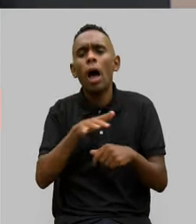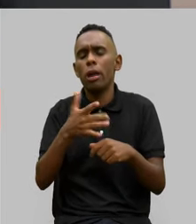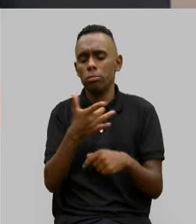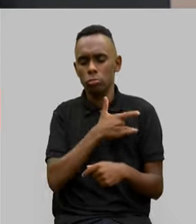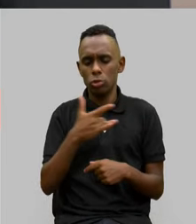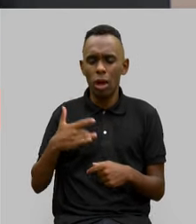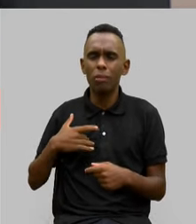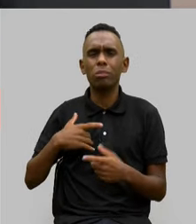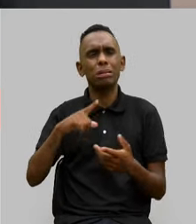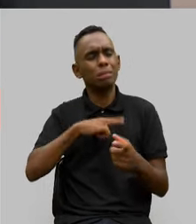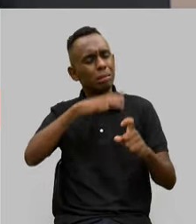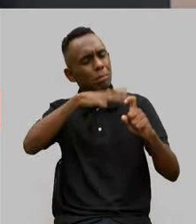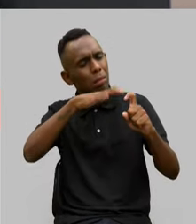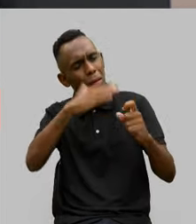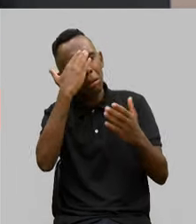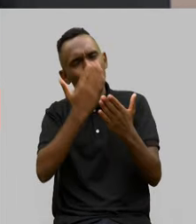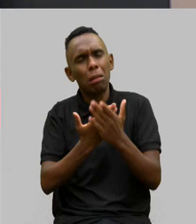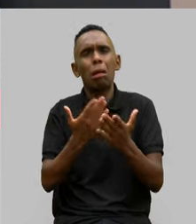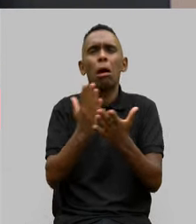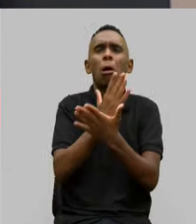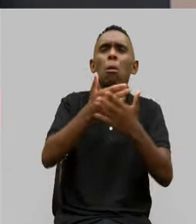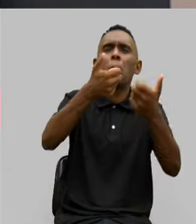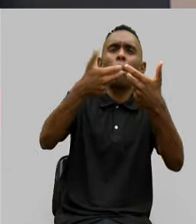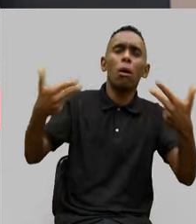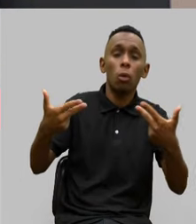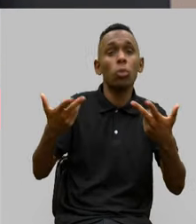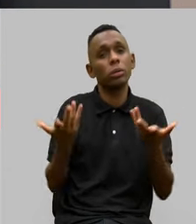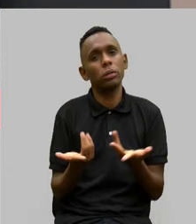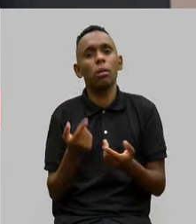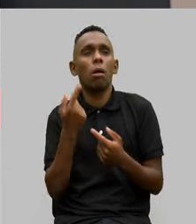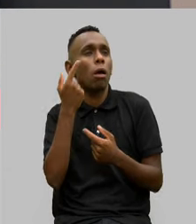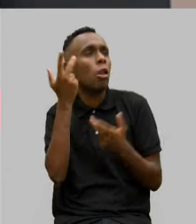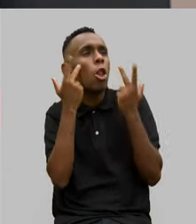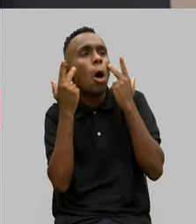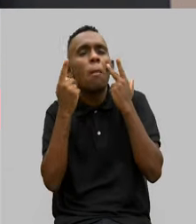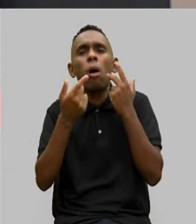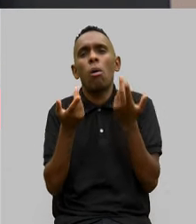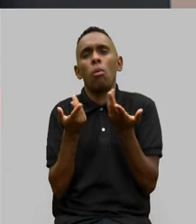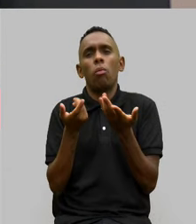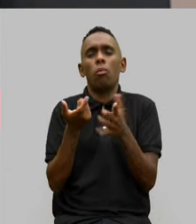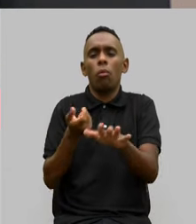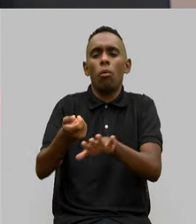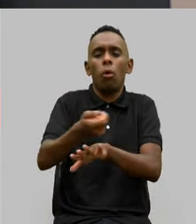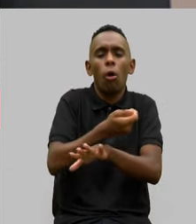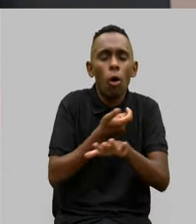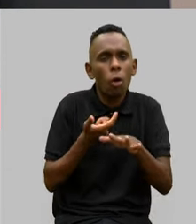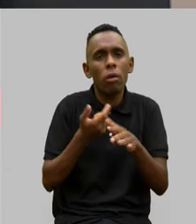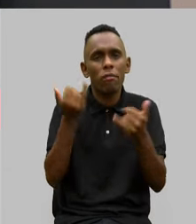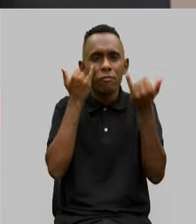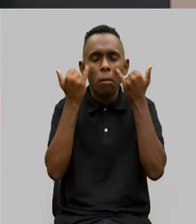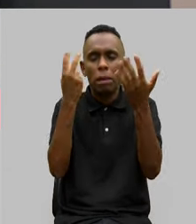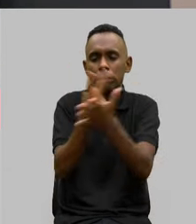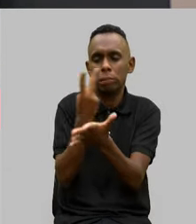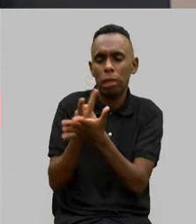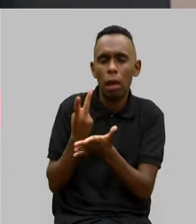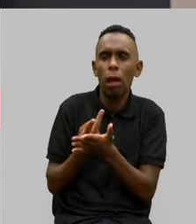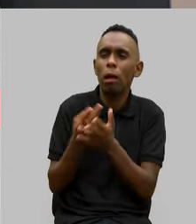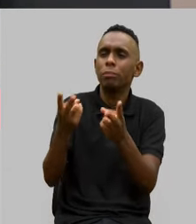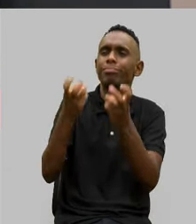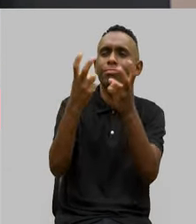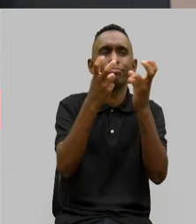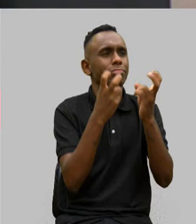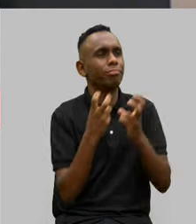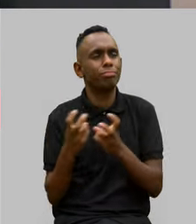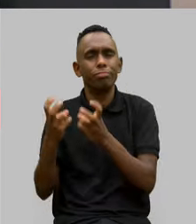tem muitos mitos Então não é muito incomum que a gente veja muitas notícias falsas né Eh n